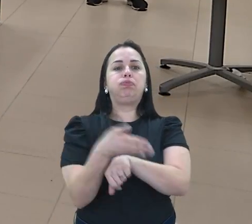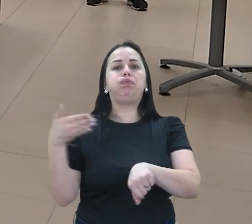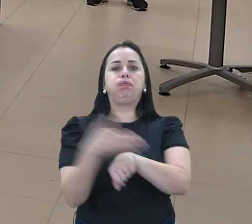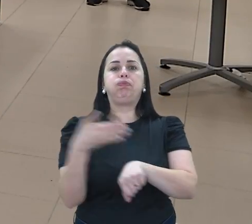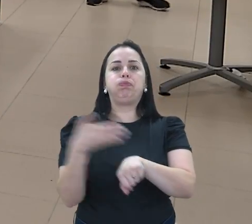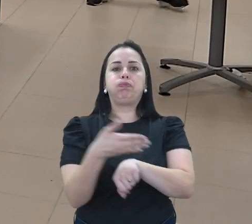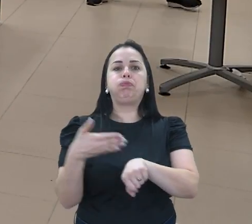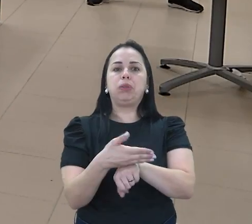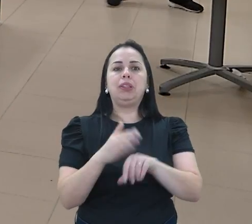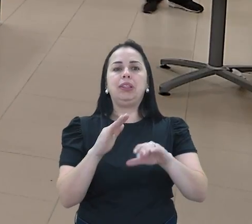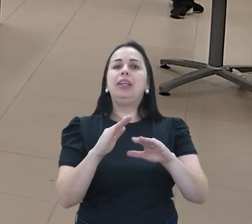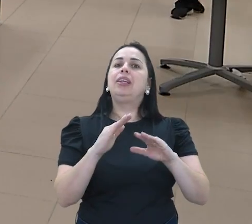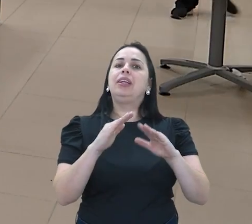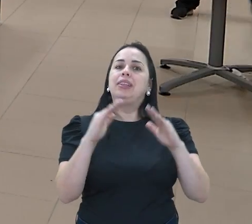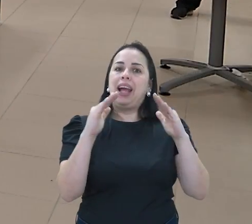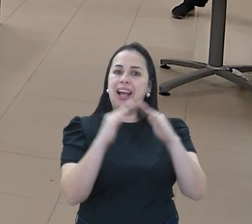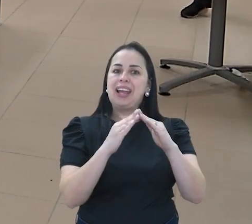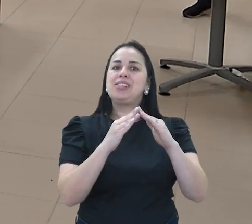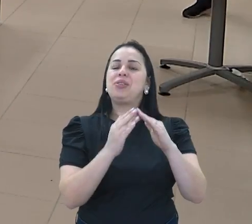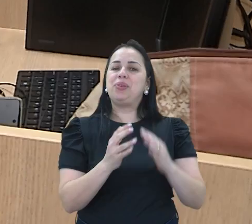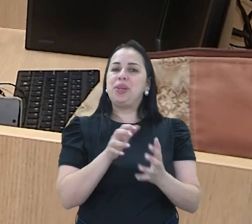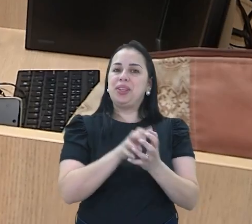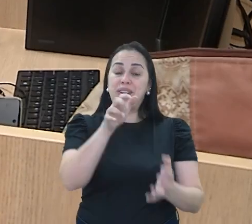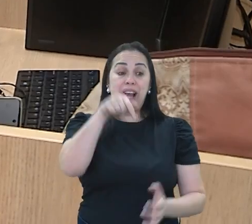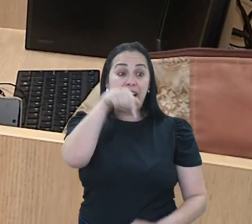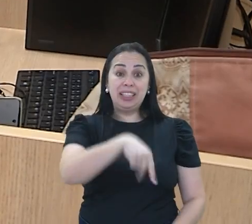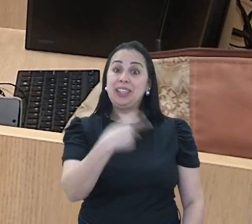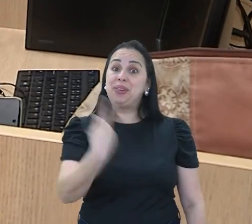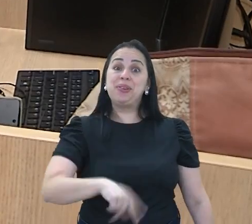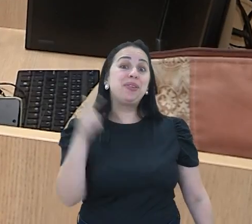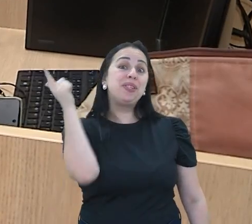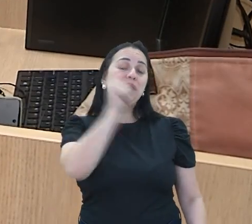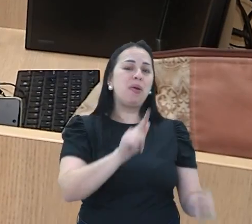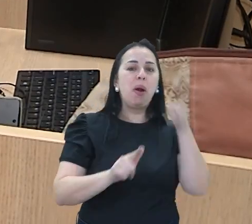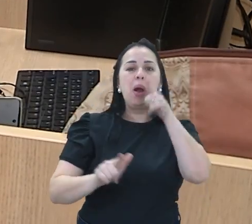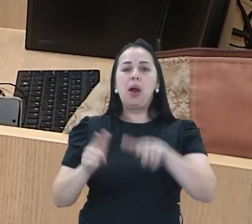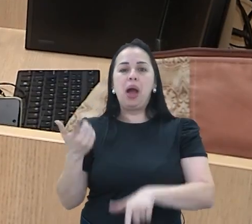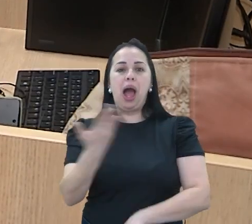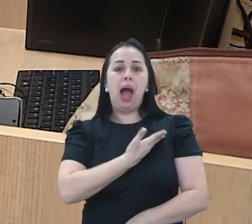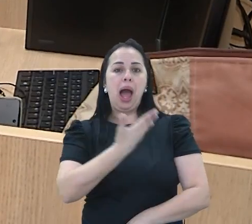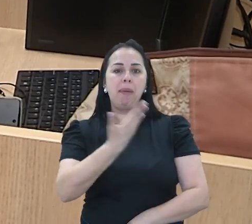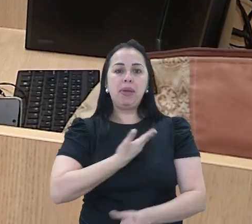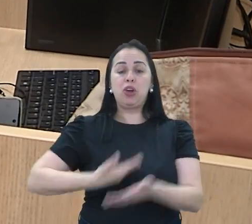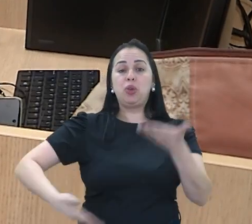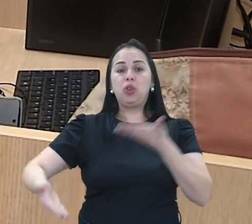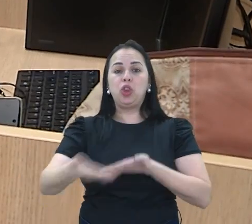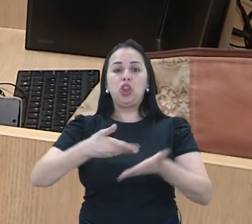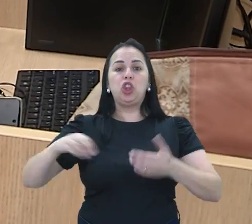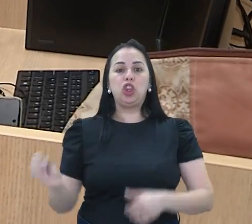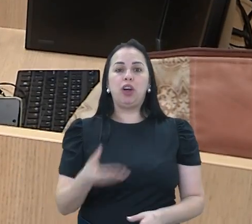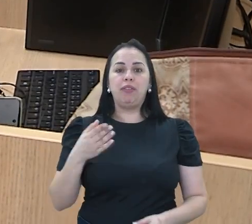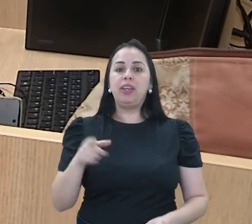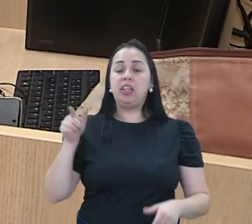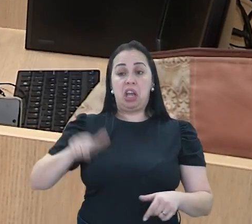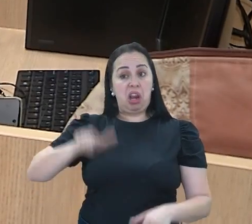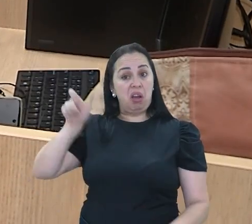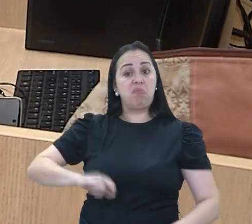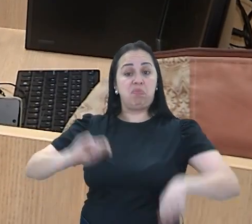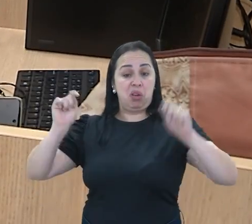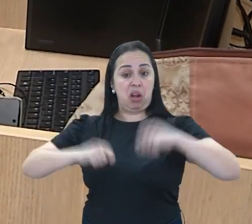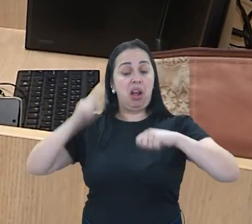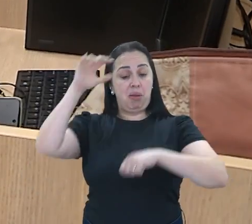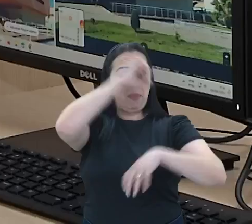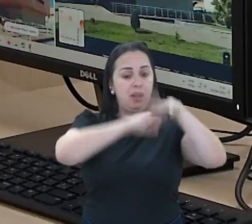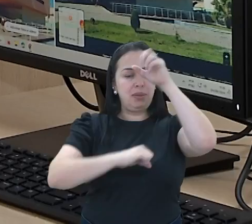que começou a frequentar as atividades na casa do idoso. Aqui, fez novas amizades e descobriu que tem disposição de sobra